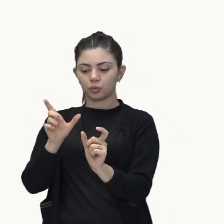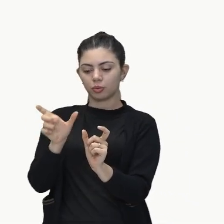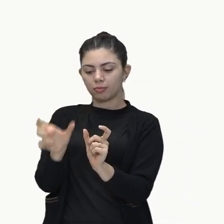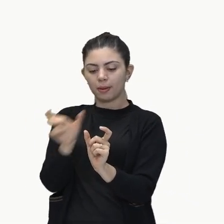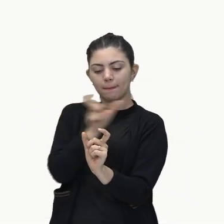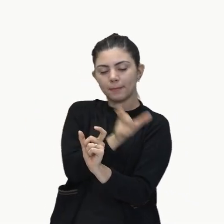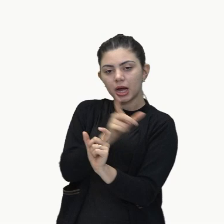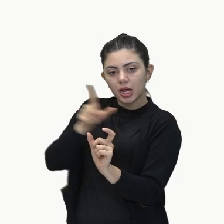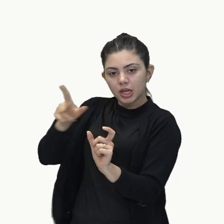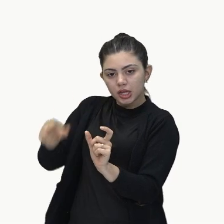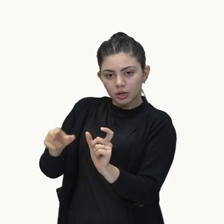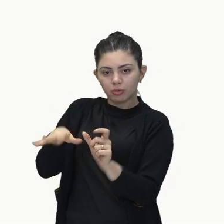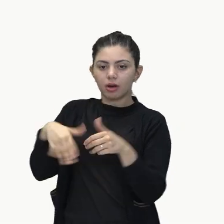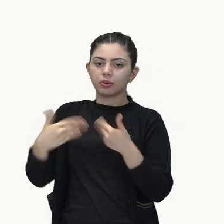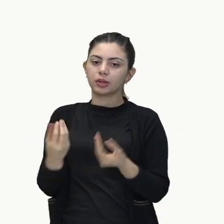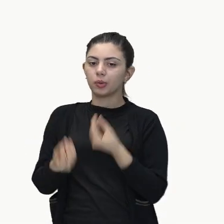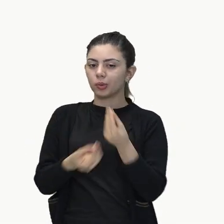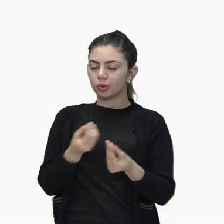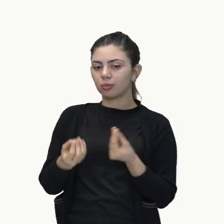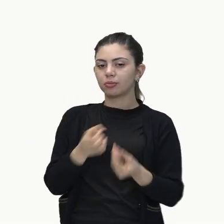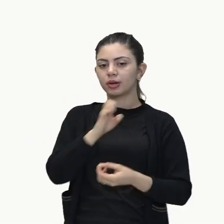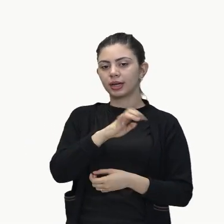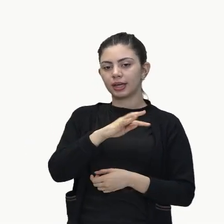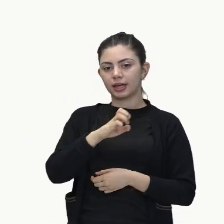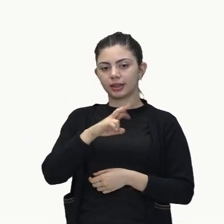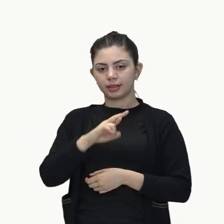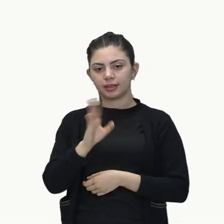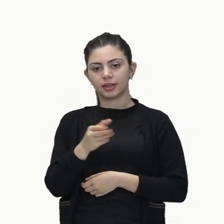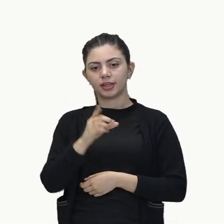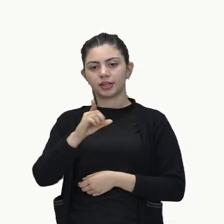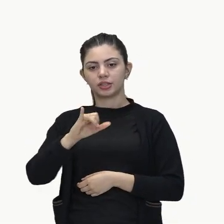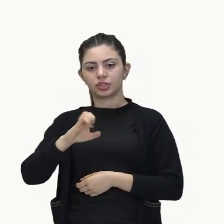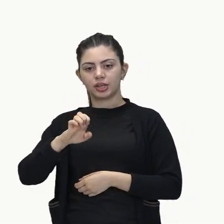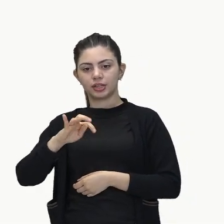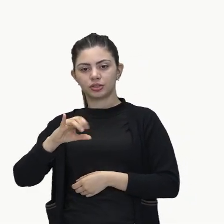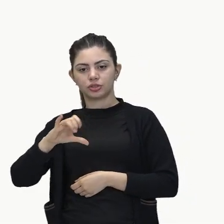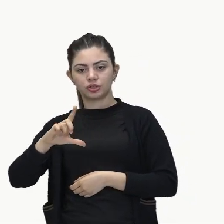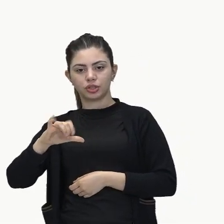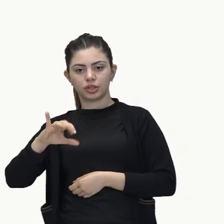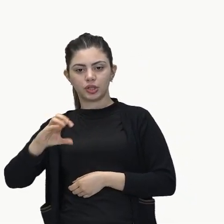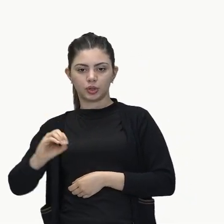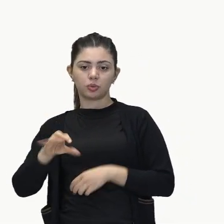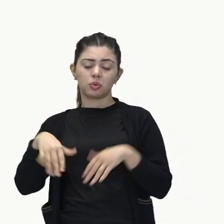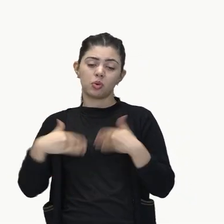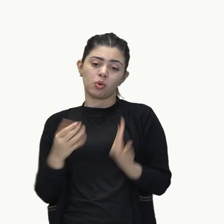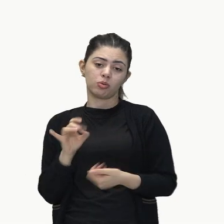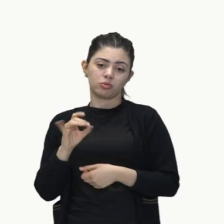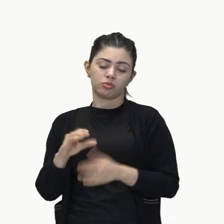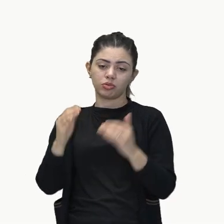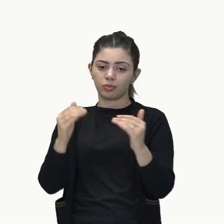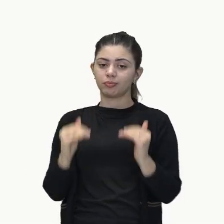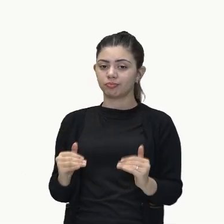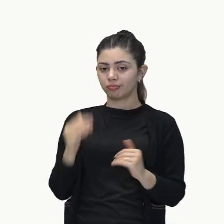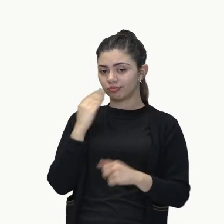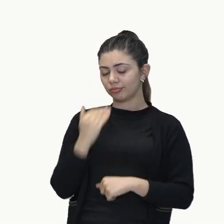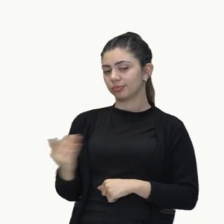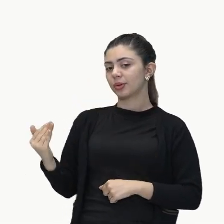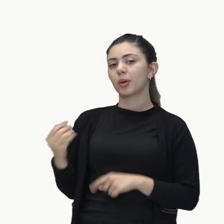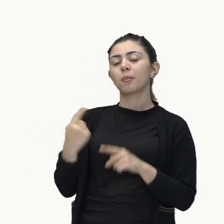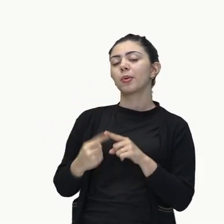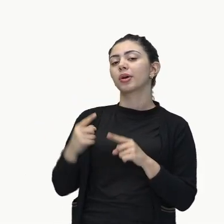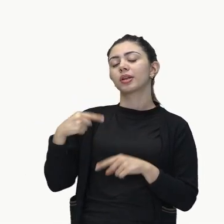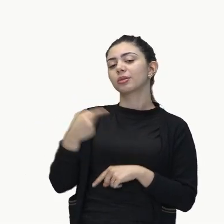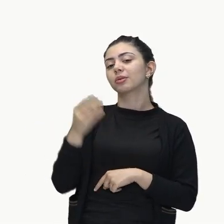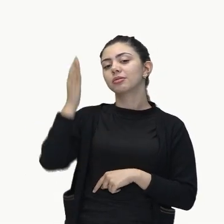dizer que é dietil, então dietílico, ou simplesmente somente éter etílico, porque já sabemos